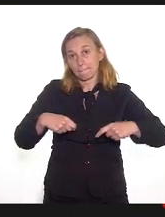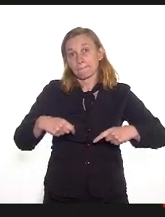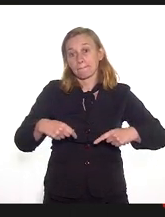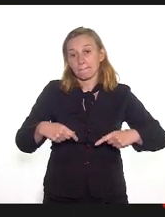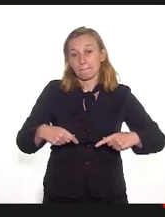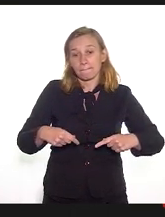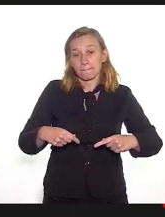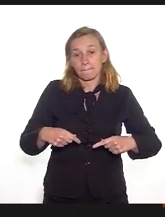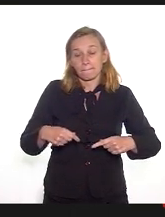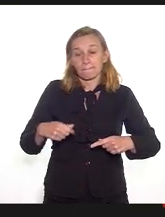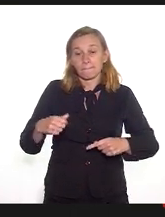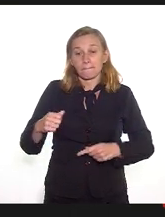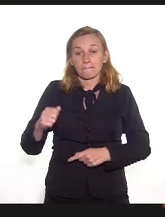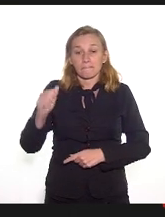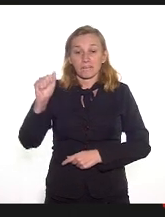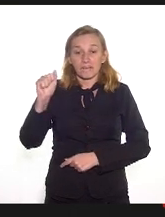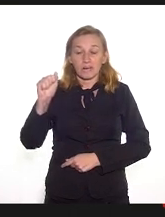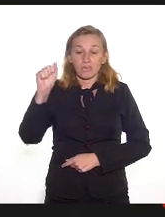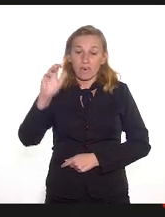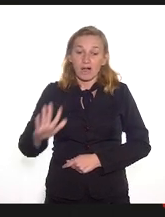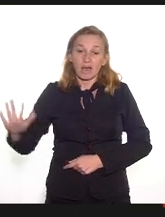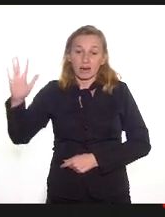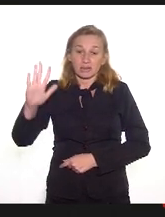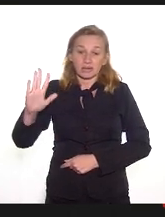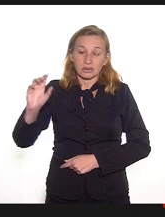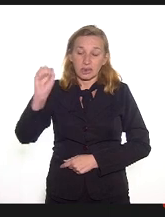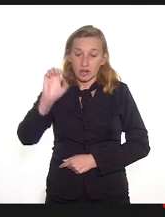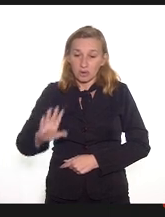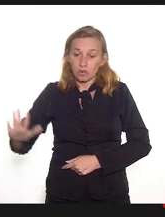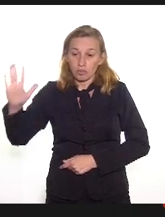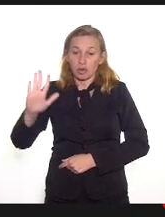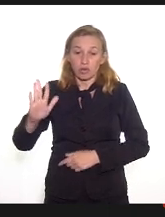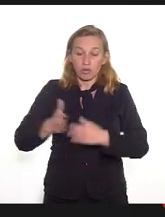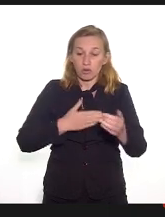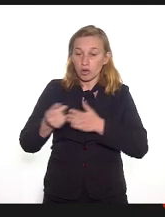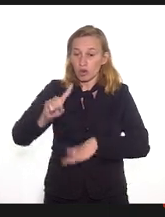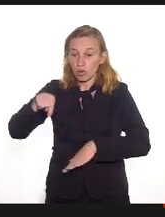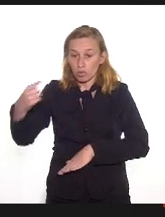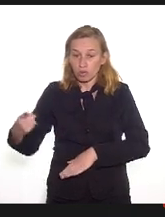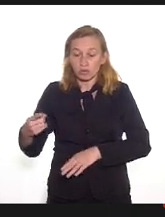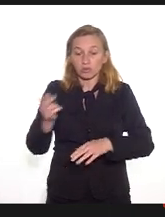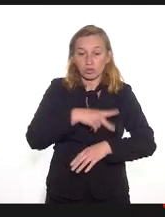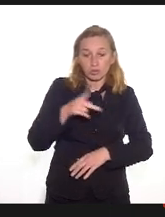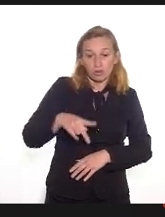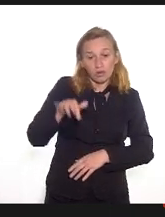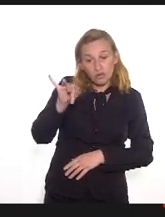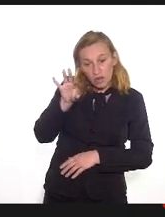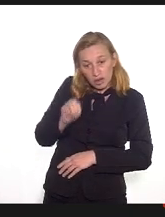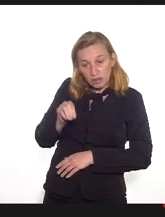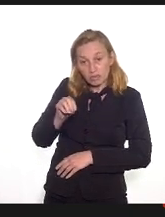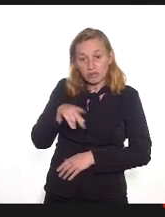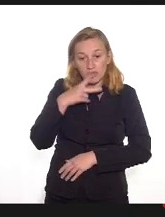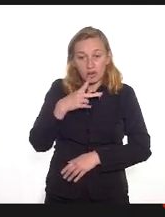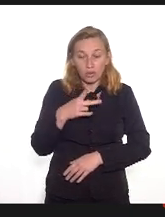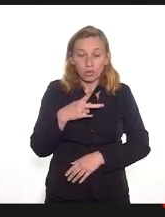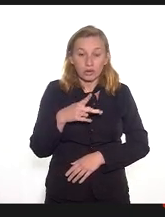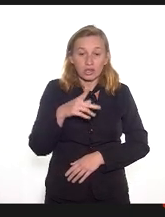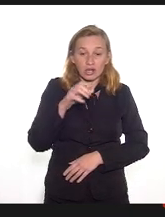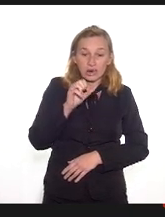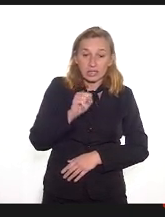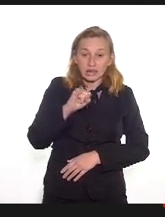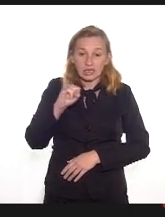com asiáticos, europeus, qualquer que seja. O professor Fábio, da Federal Fluminense, mencionou